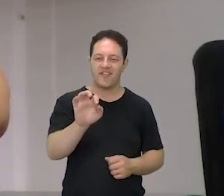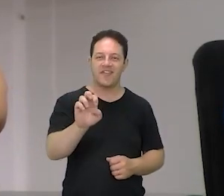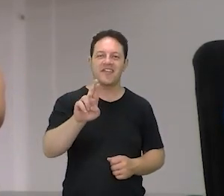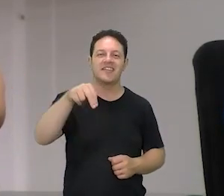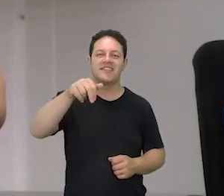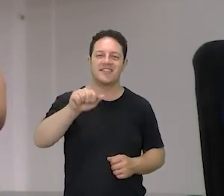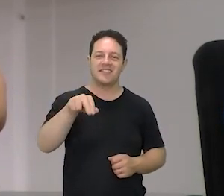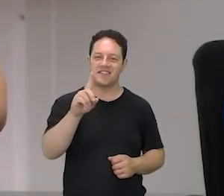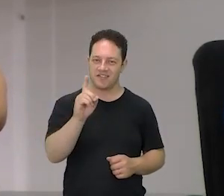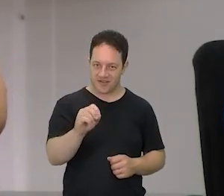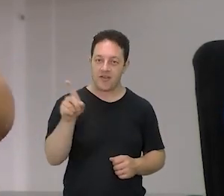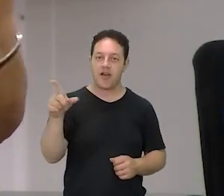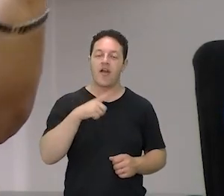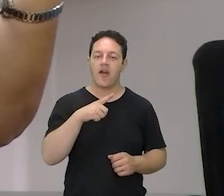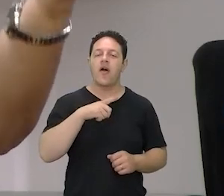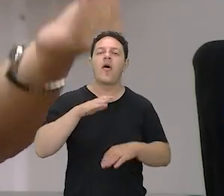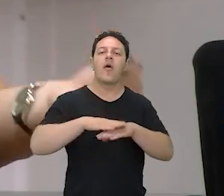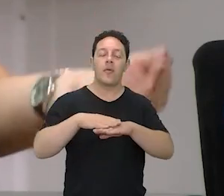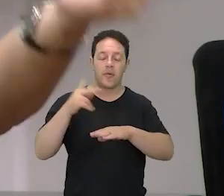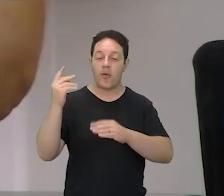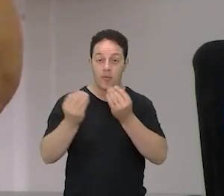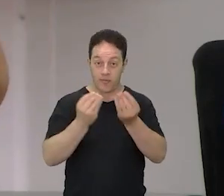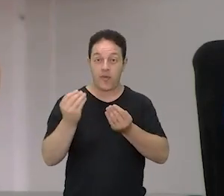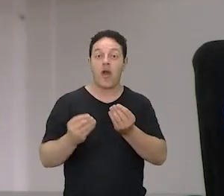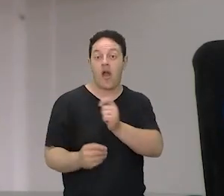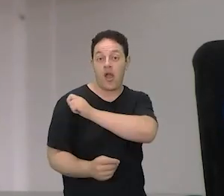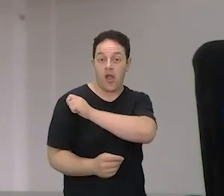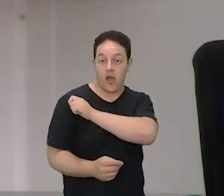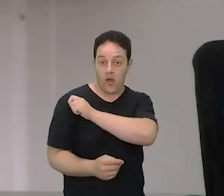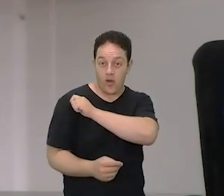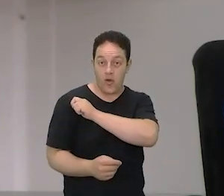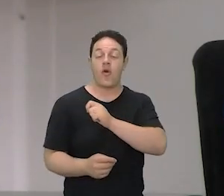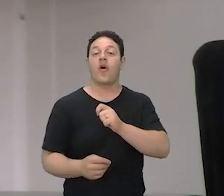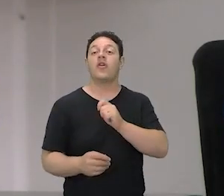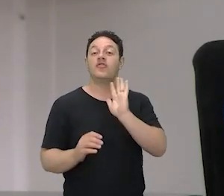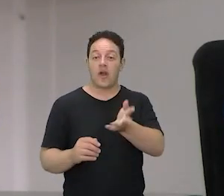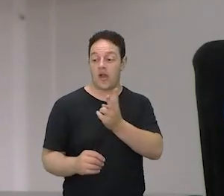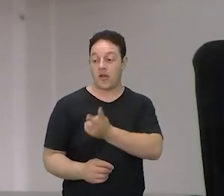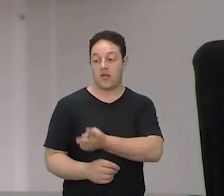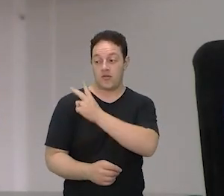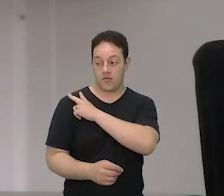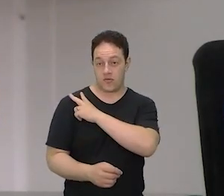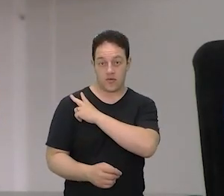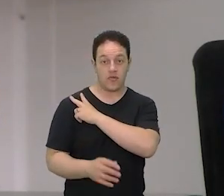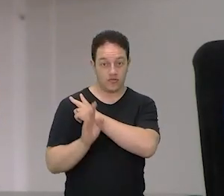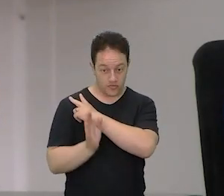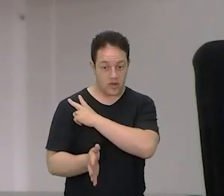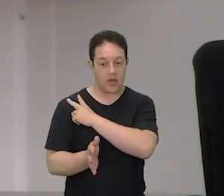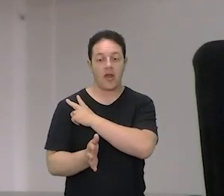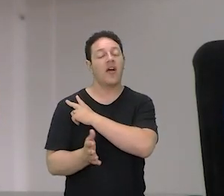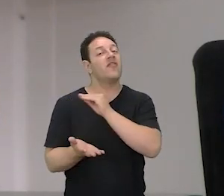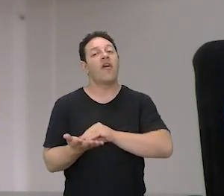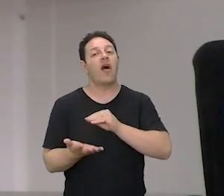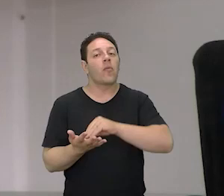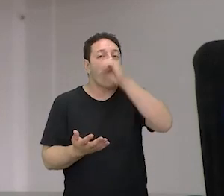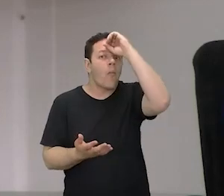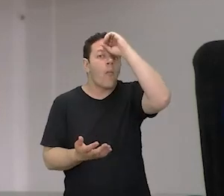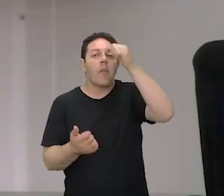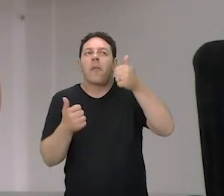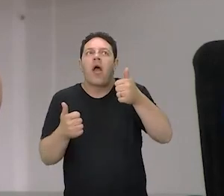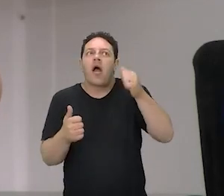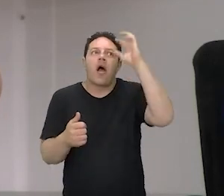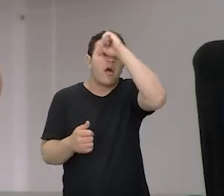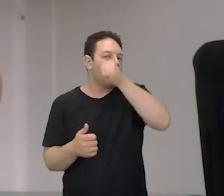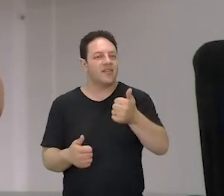ele resgata, porque quando o aluno chega no segundo ano do ensino médio, ele vem com a defasagem. Então, ele